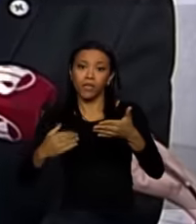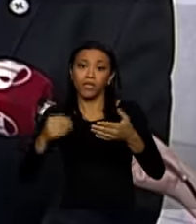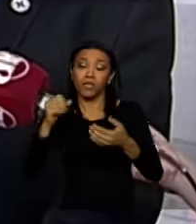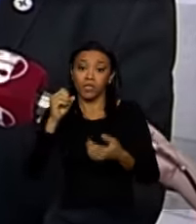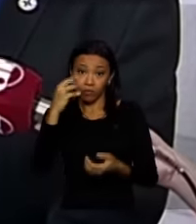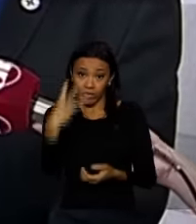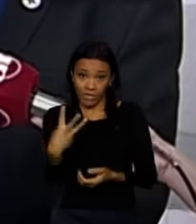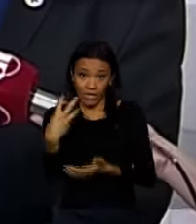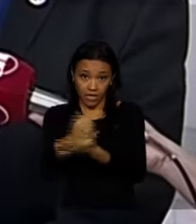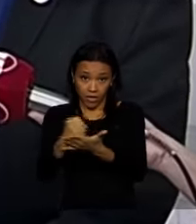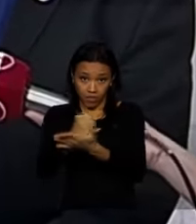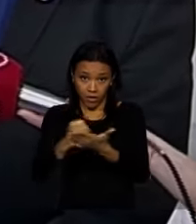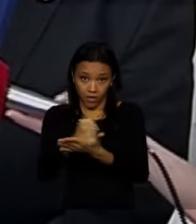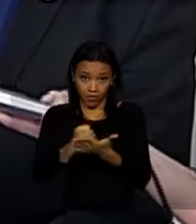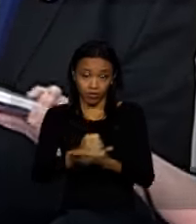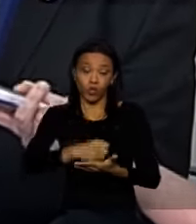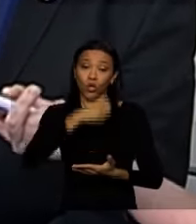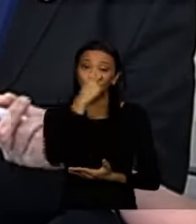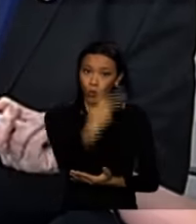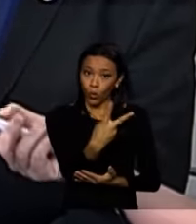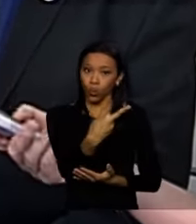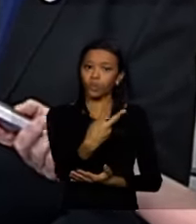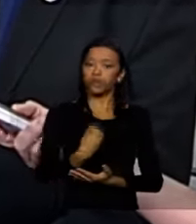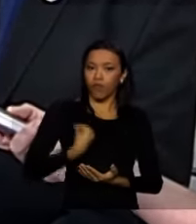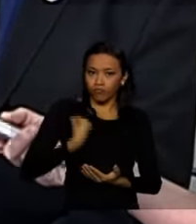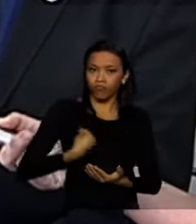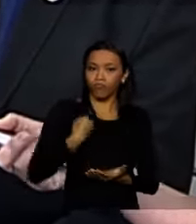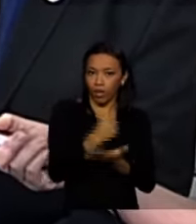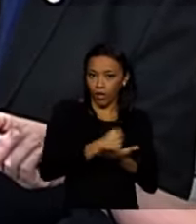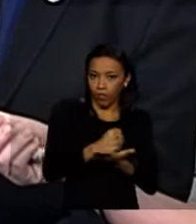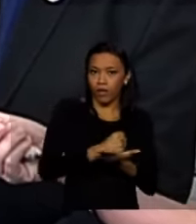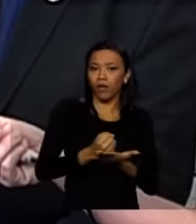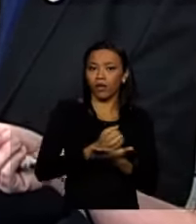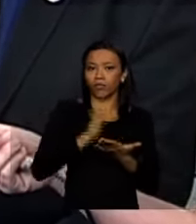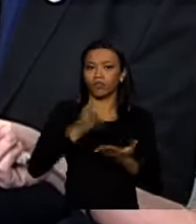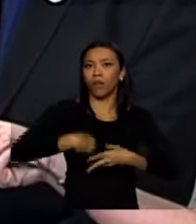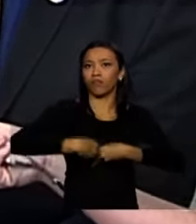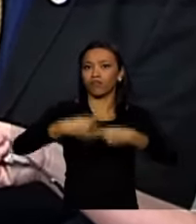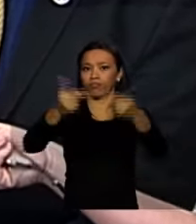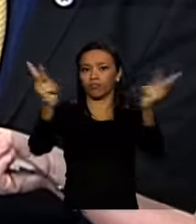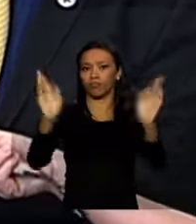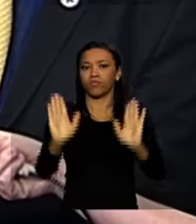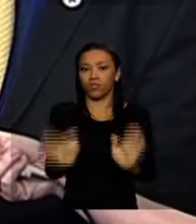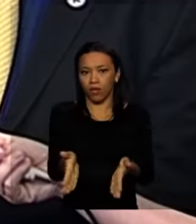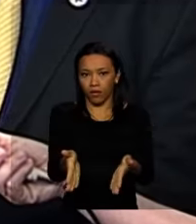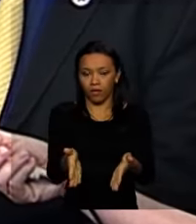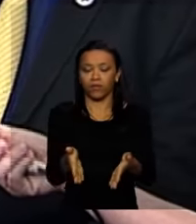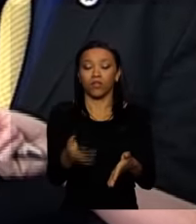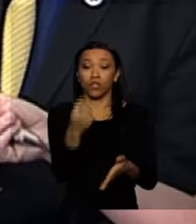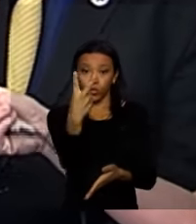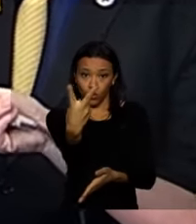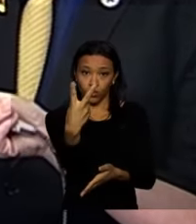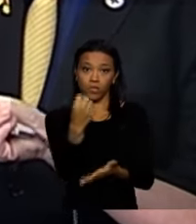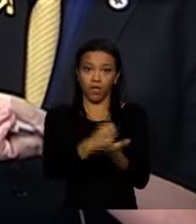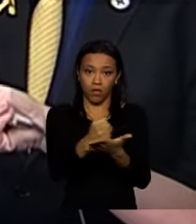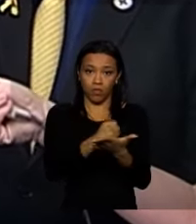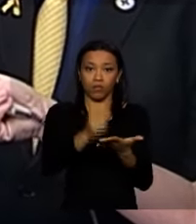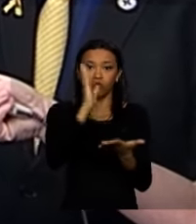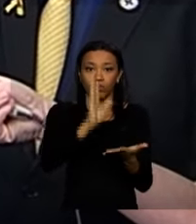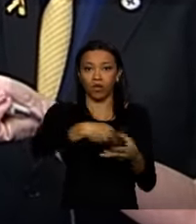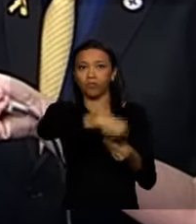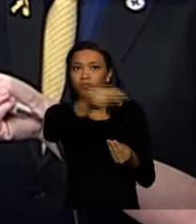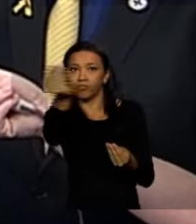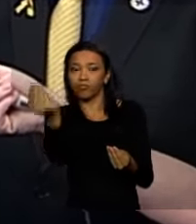vão est disponíveis em alguns estados a partir de agora outro a par de dezemb do cheg dois já chegaram o outro